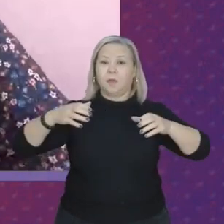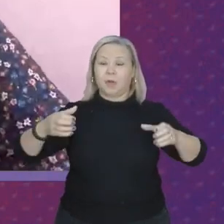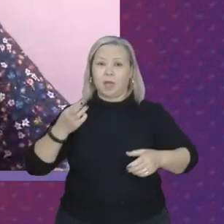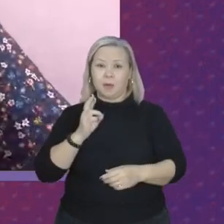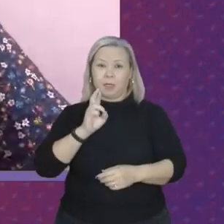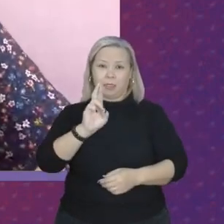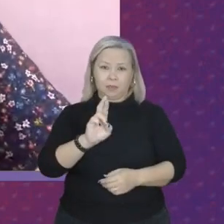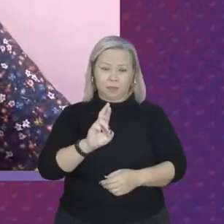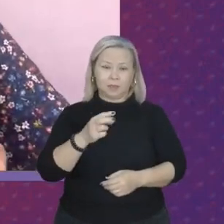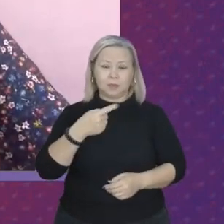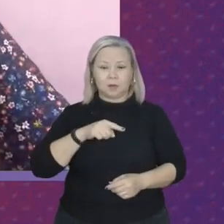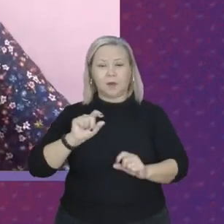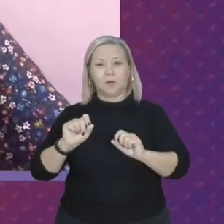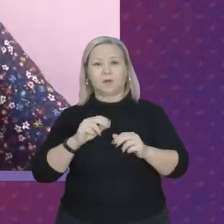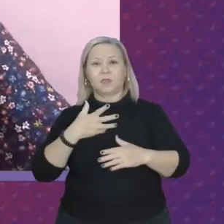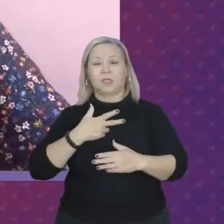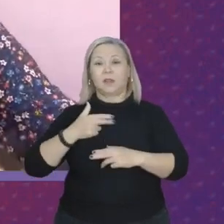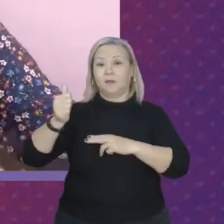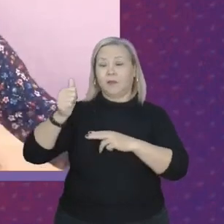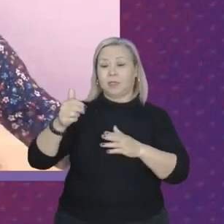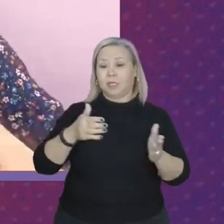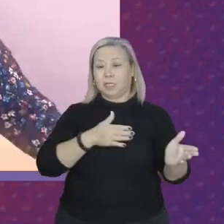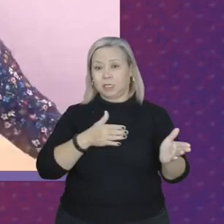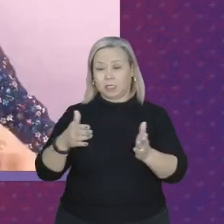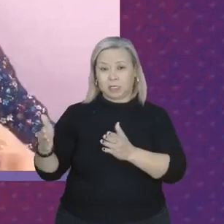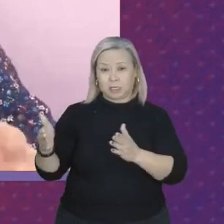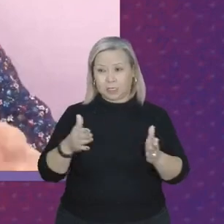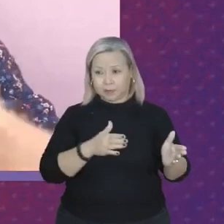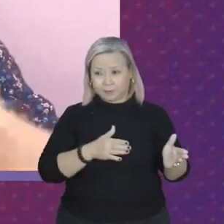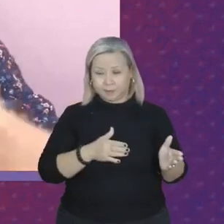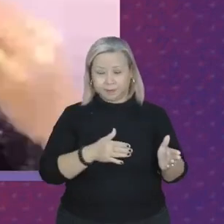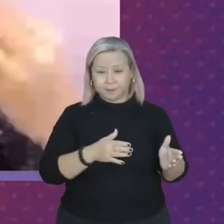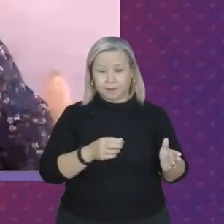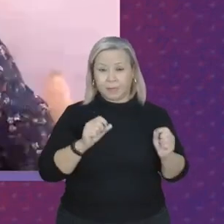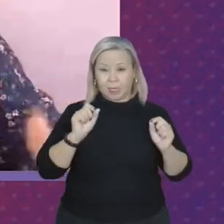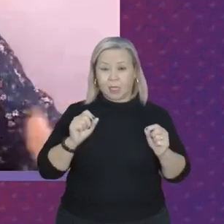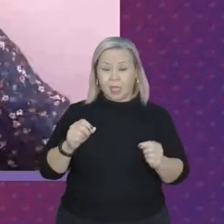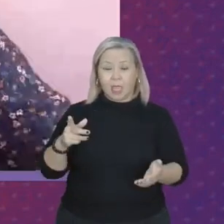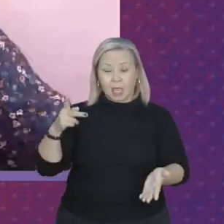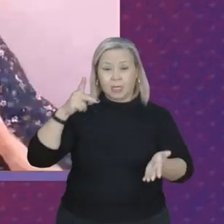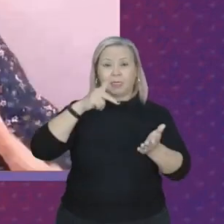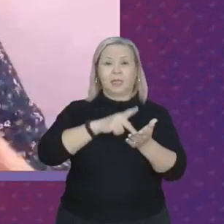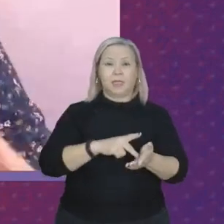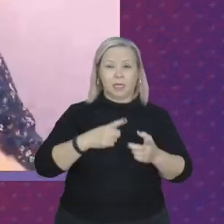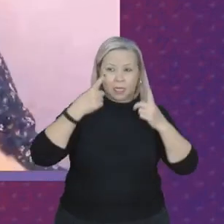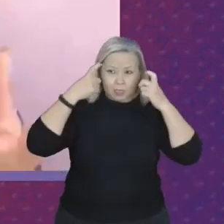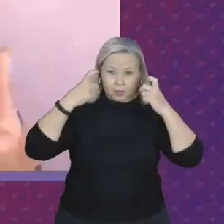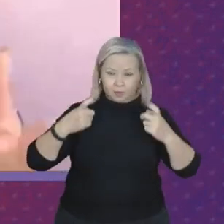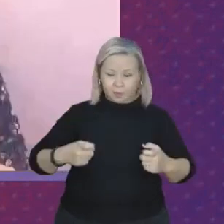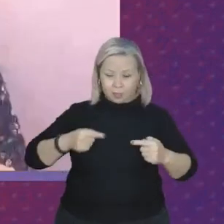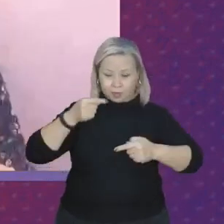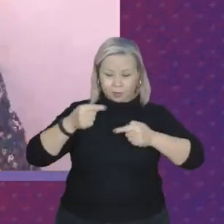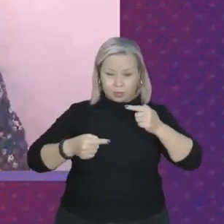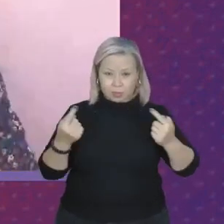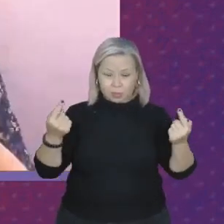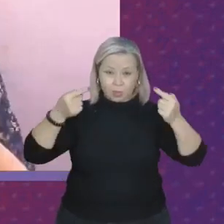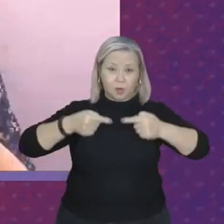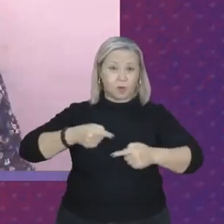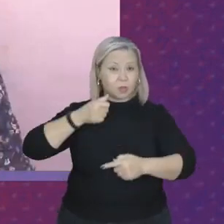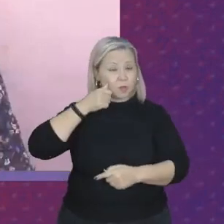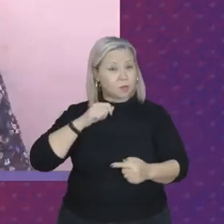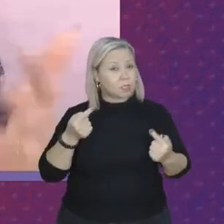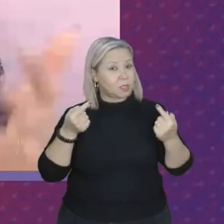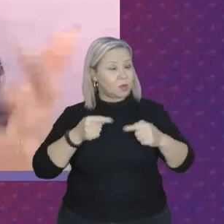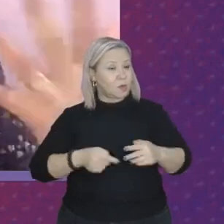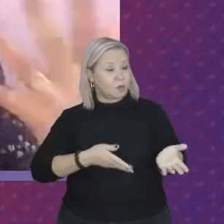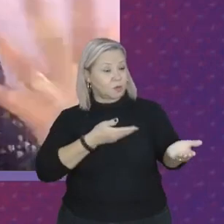só vai conseguir superar essa fase, essa fase não, que não é uma fase, né? Essa realidade da violência política contra as mulheres, contra a